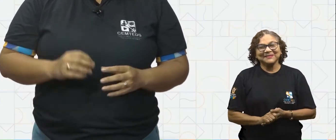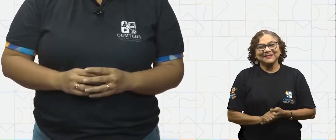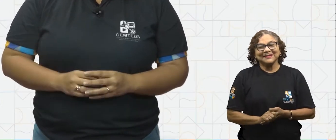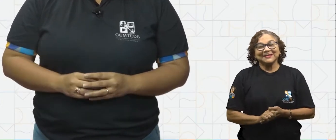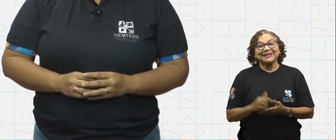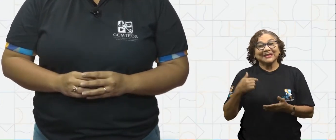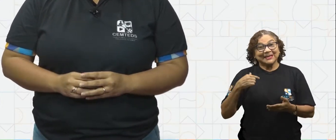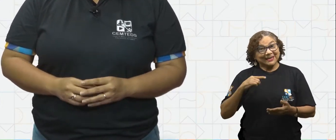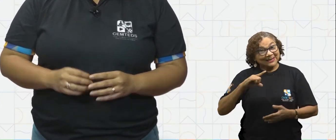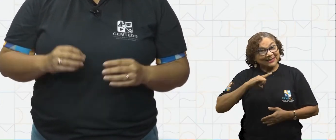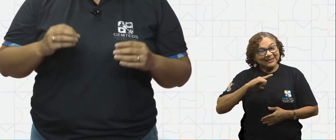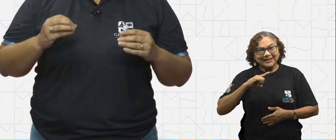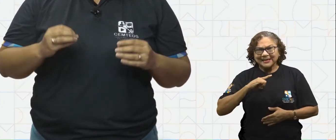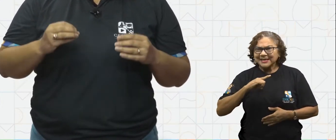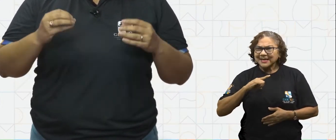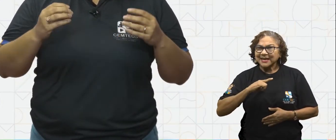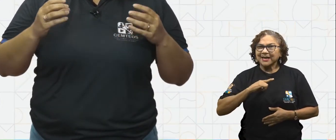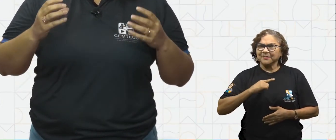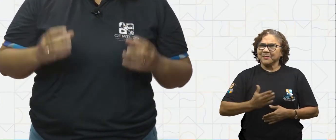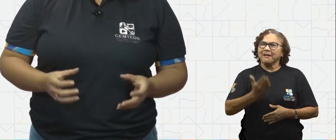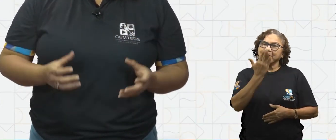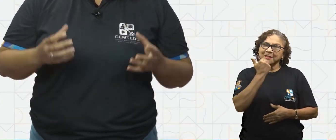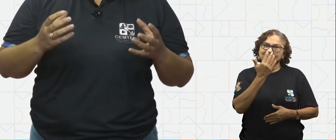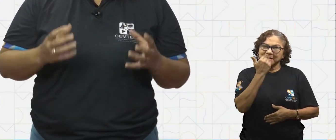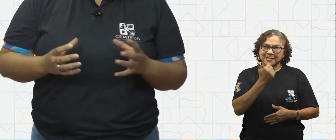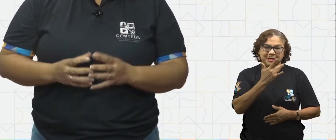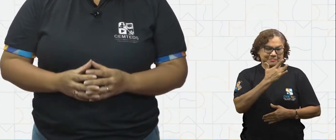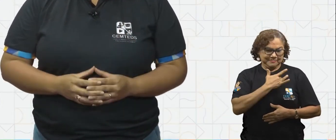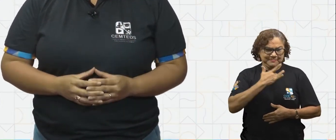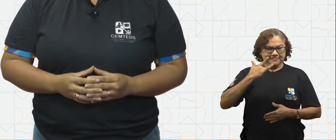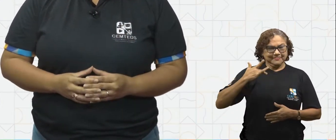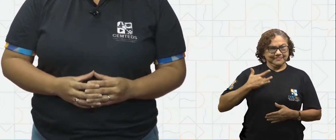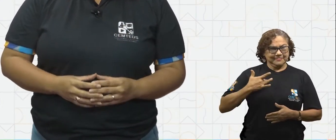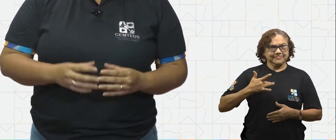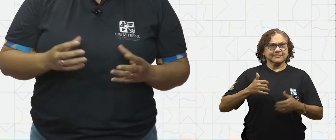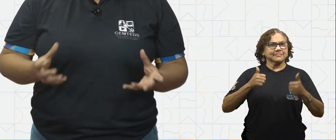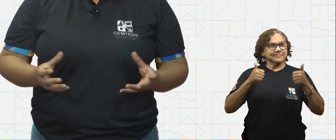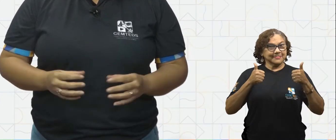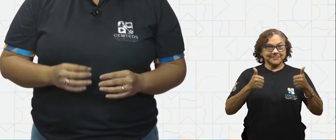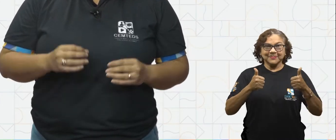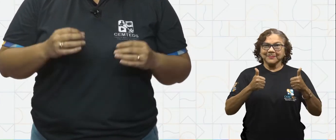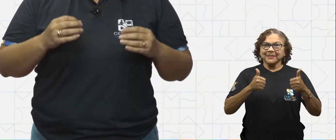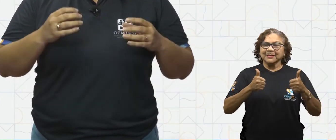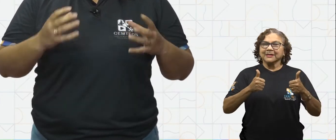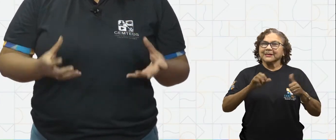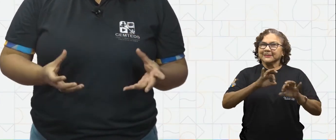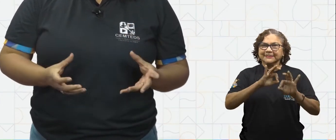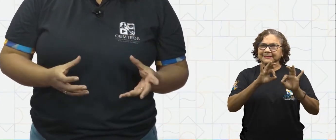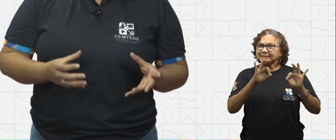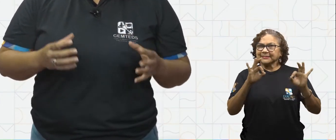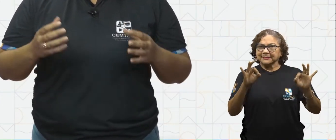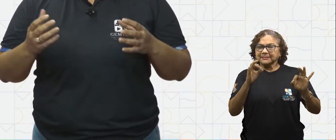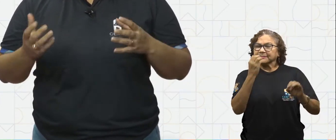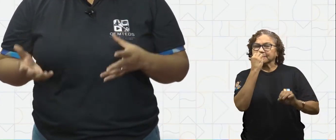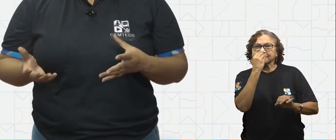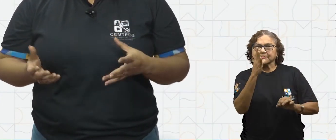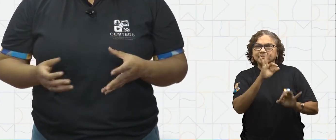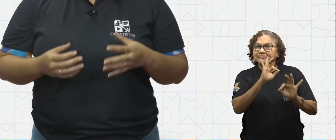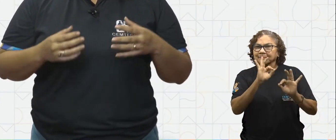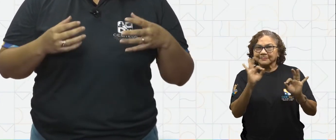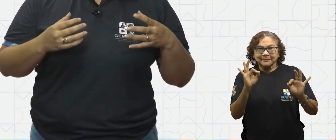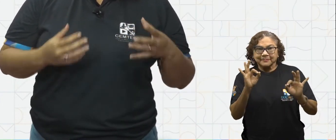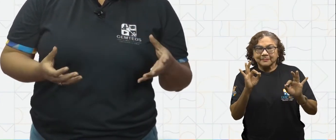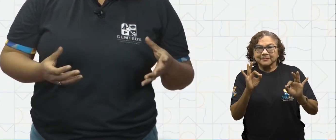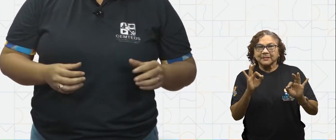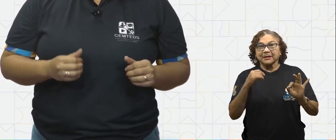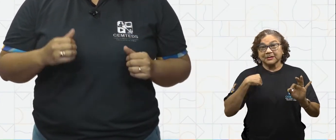Ter uma alimentação saudável é ter uma alimentação balanceada. Isso é, com variabilidade de